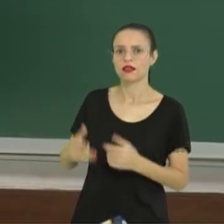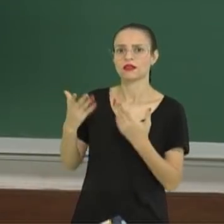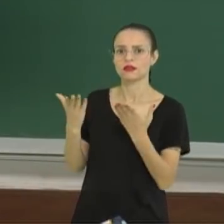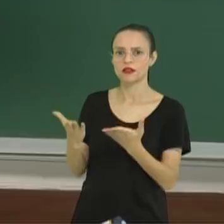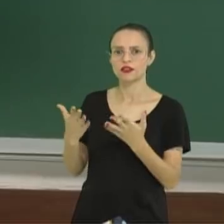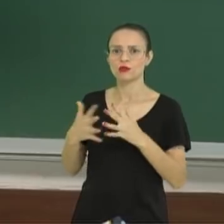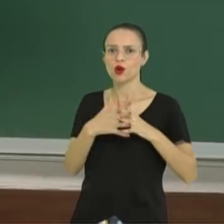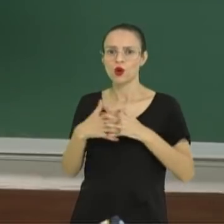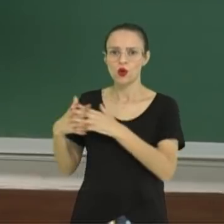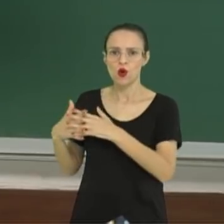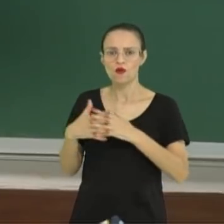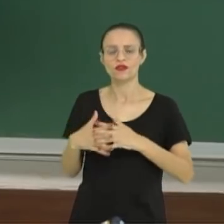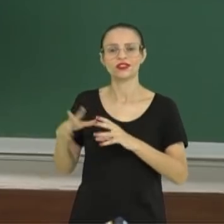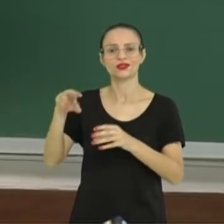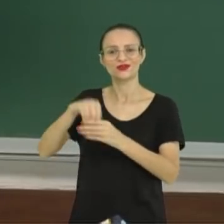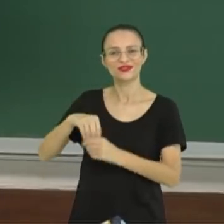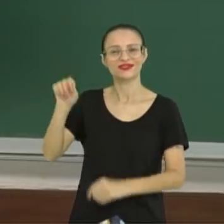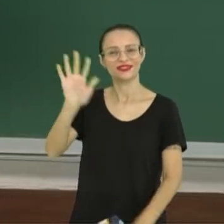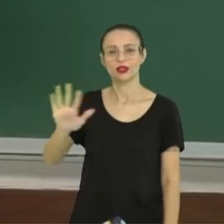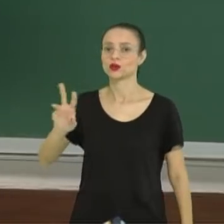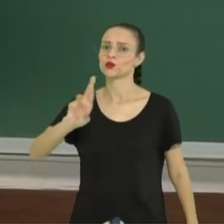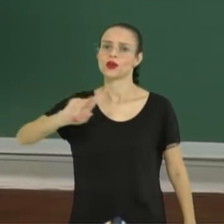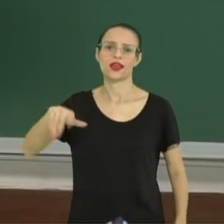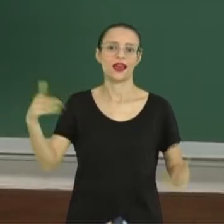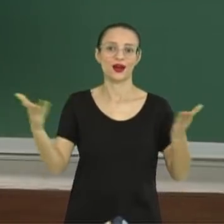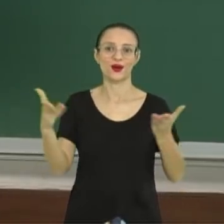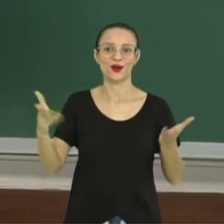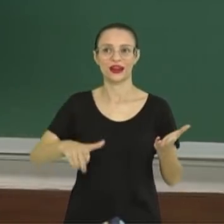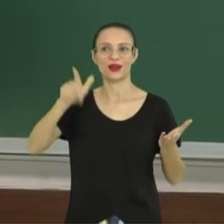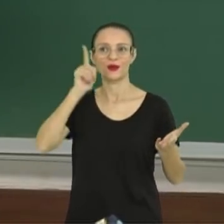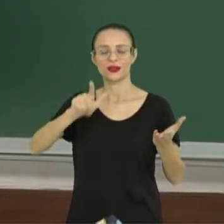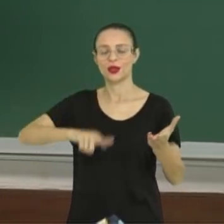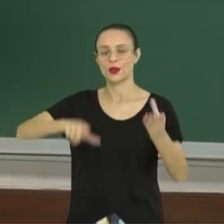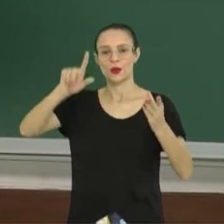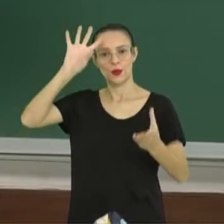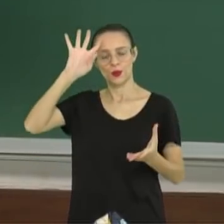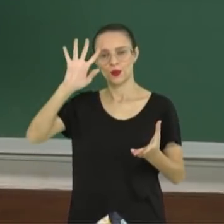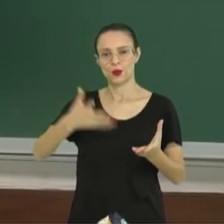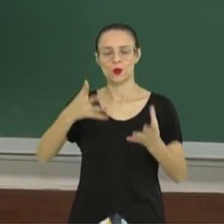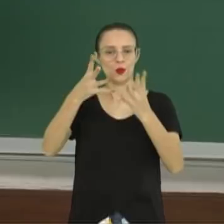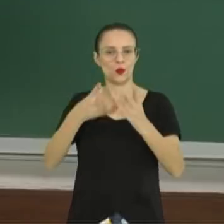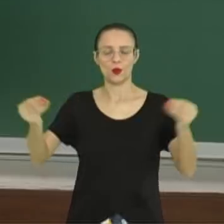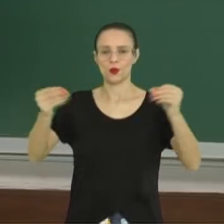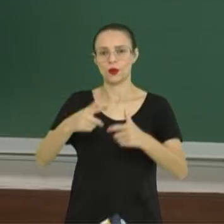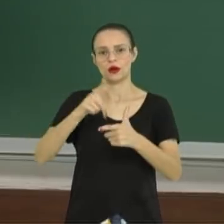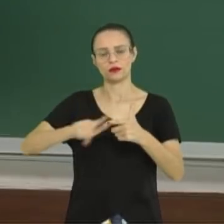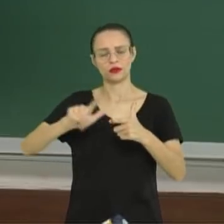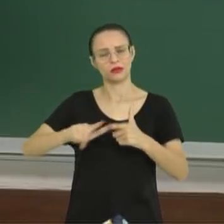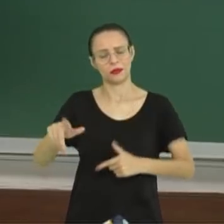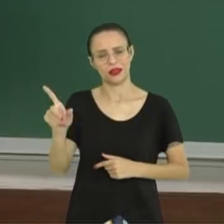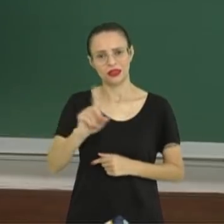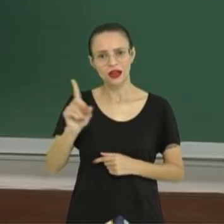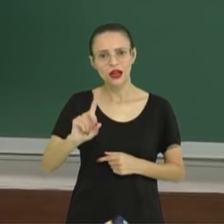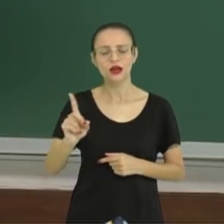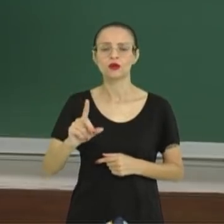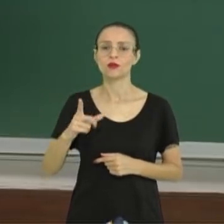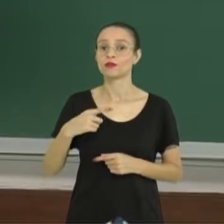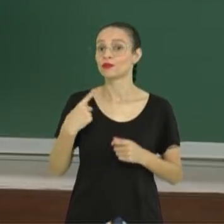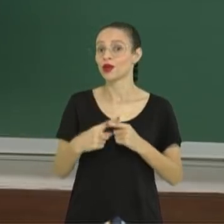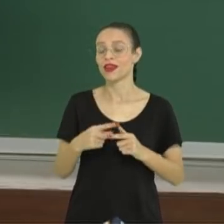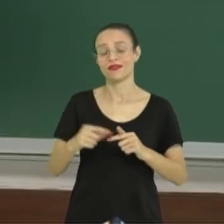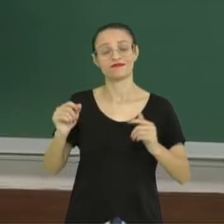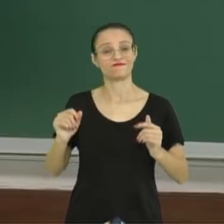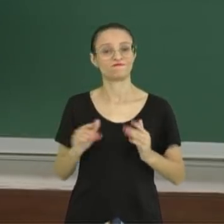né, não é agora, de início, que eles vão conseguir sanar as necessidades, sanar os problemas que enfrentam há séculos,